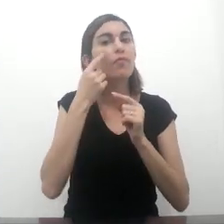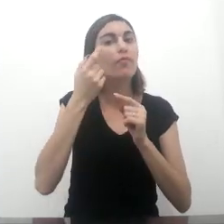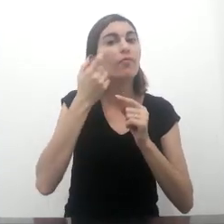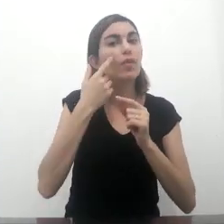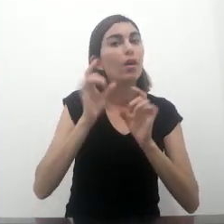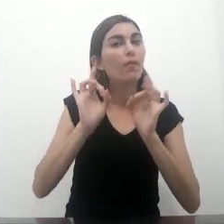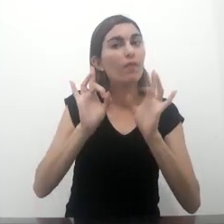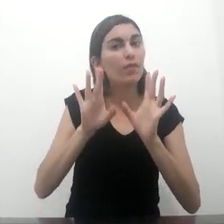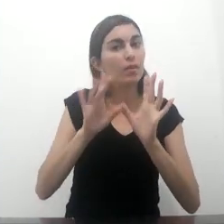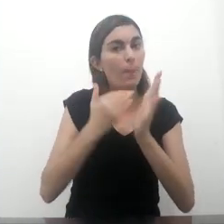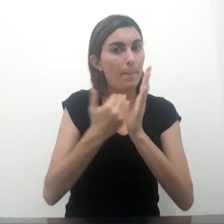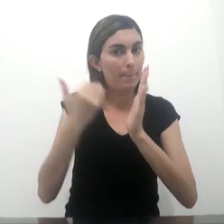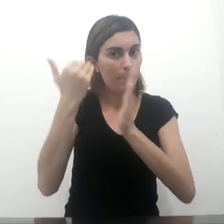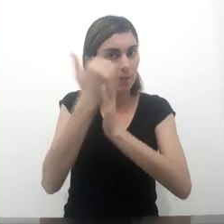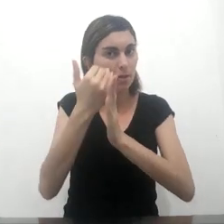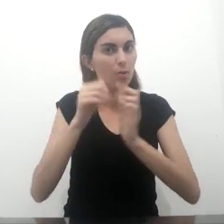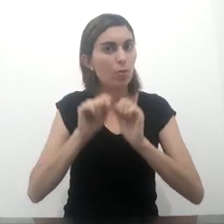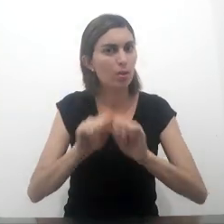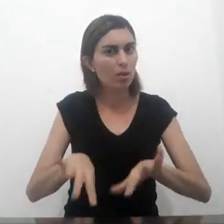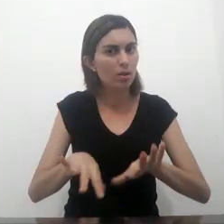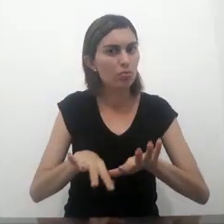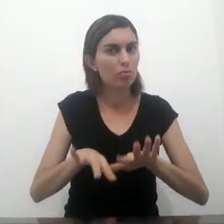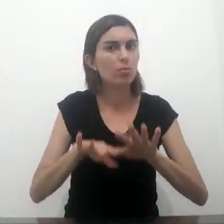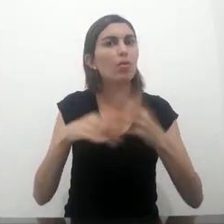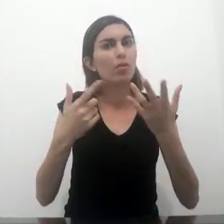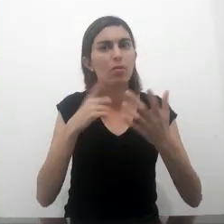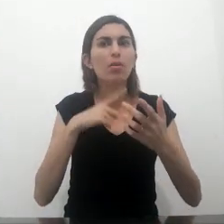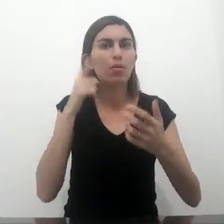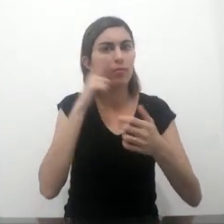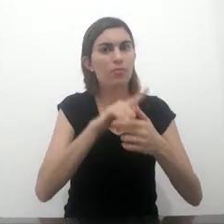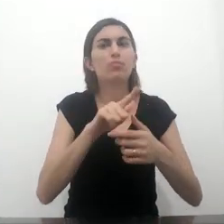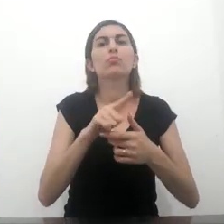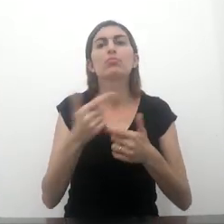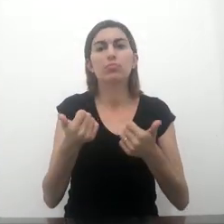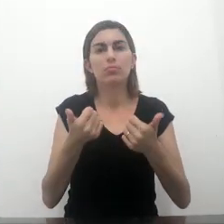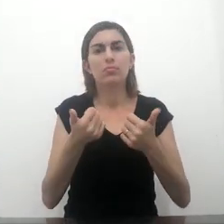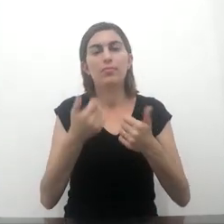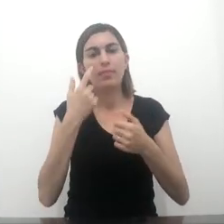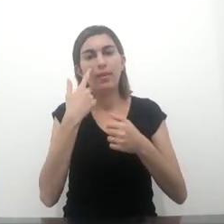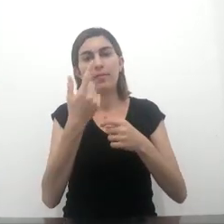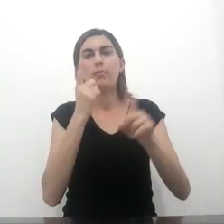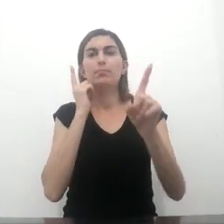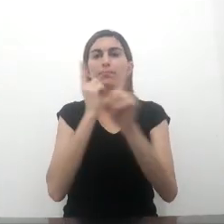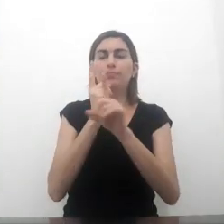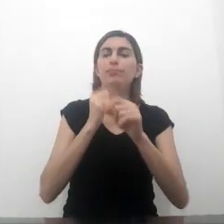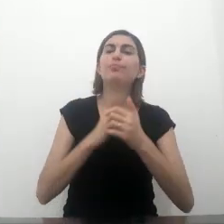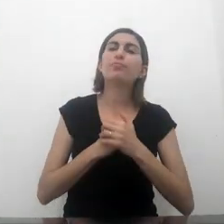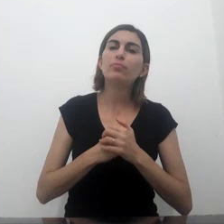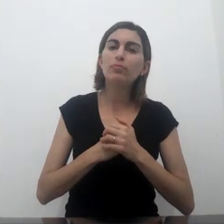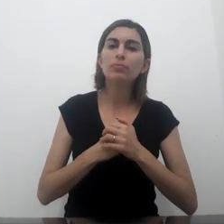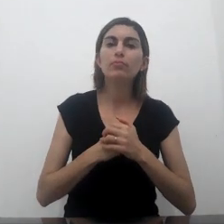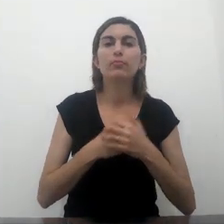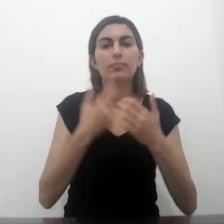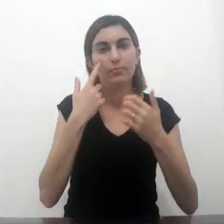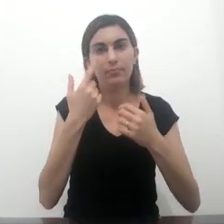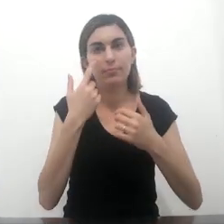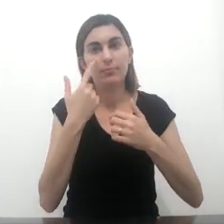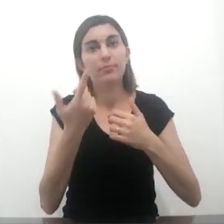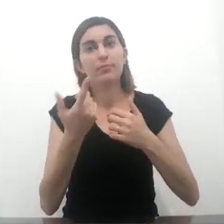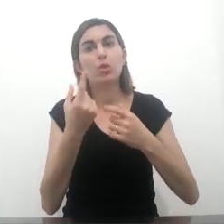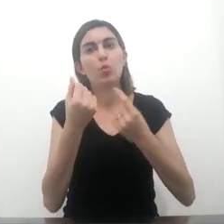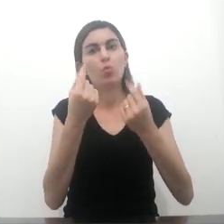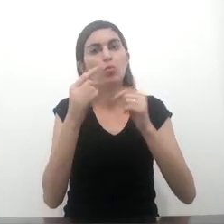Veja aqui, o que ele vendeu é maior do que ele gastou. Então, teve um lucro aí. Vamos encontrar agora este lucro.